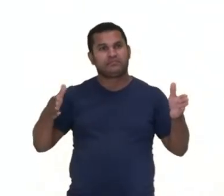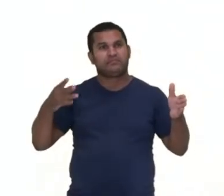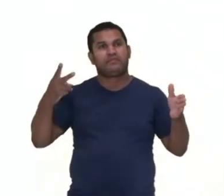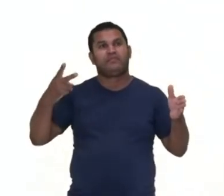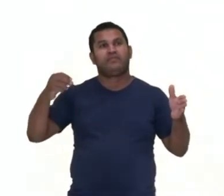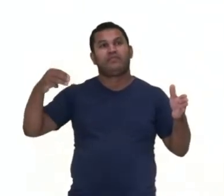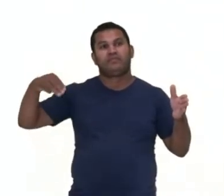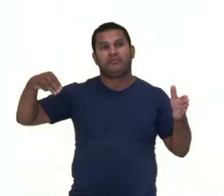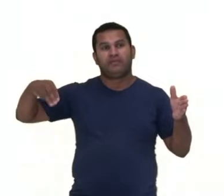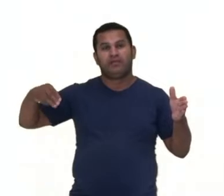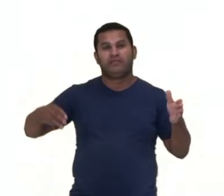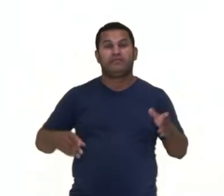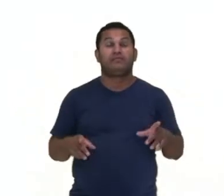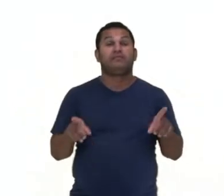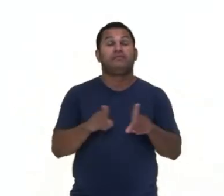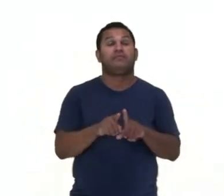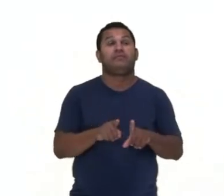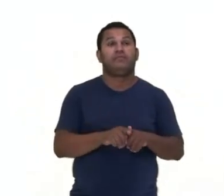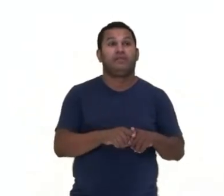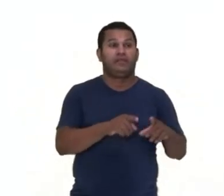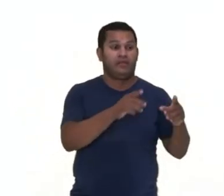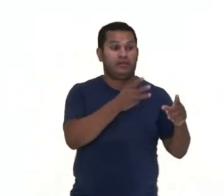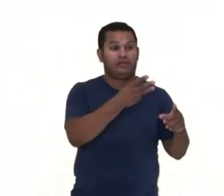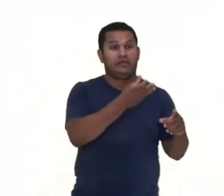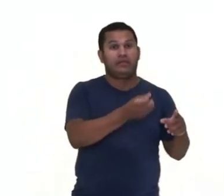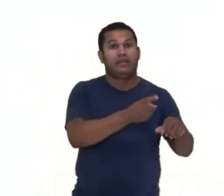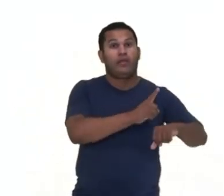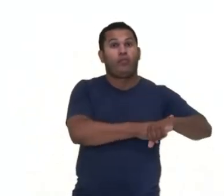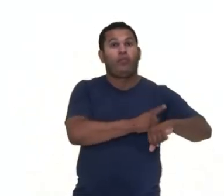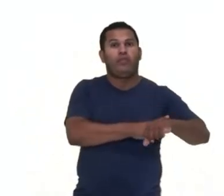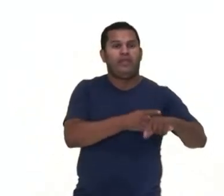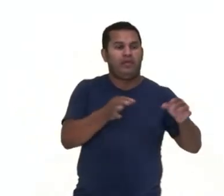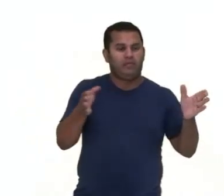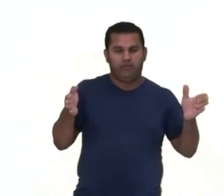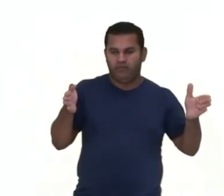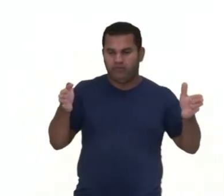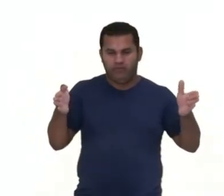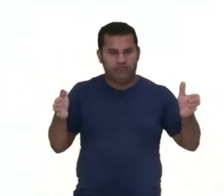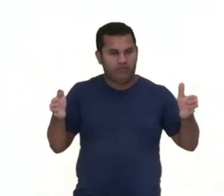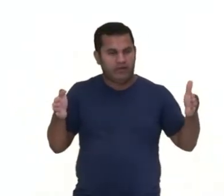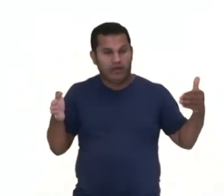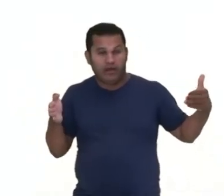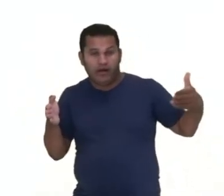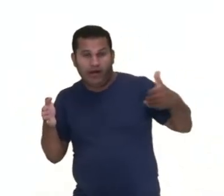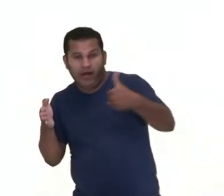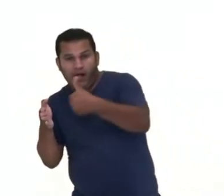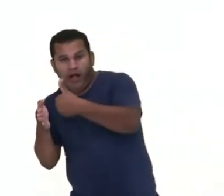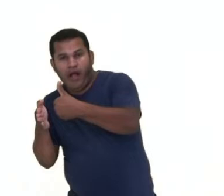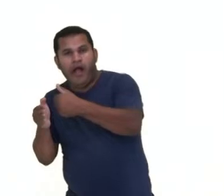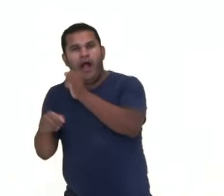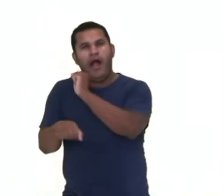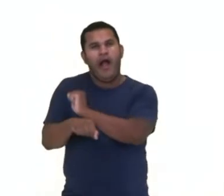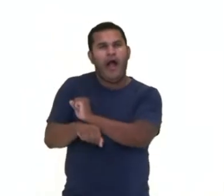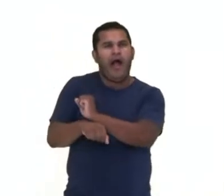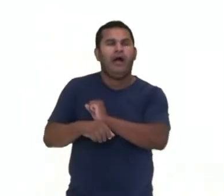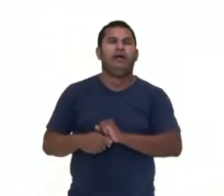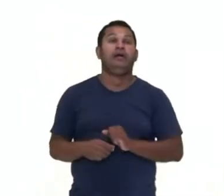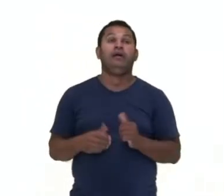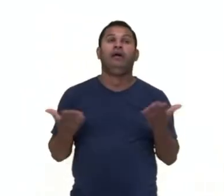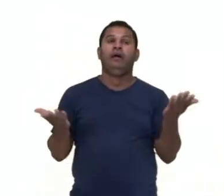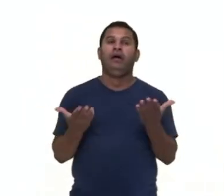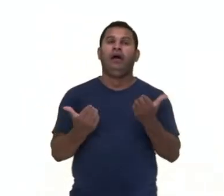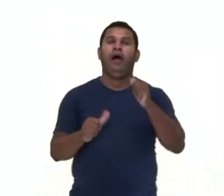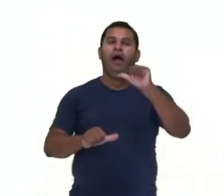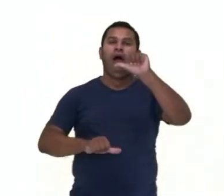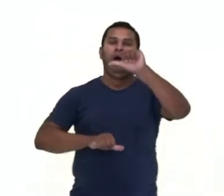e a aceleração que eu quero determinar, certo? Então, a partir disso, eu vou vir aqui e vou substituir. Vou ter, então, v ao